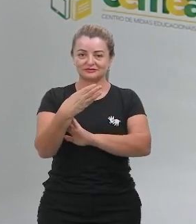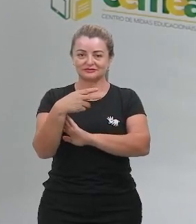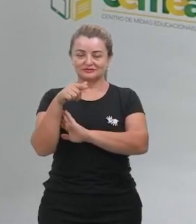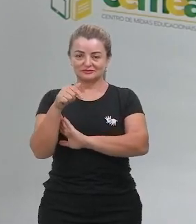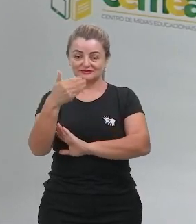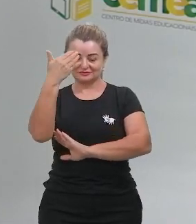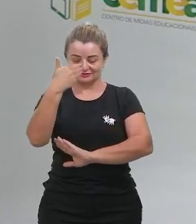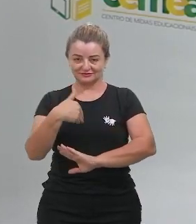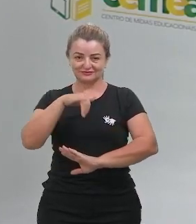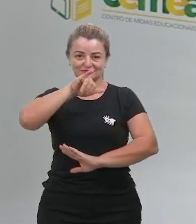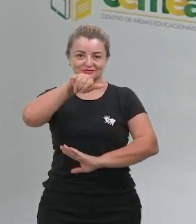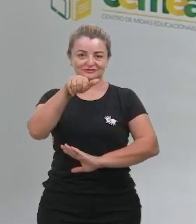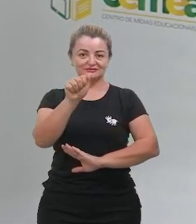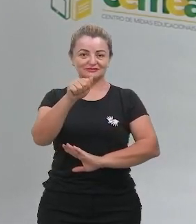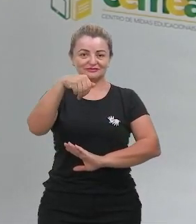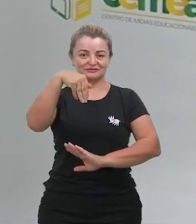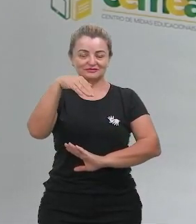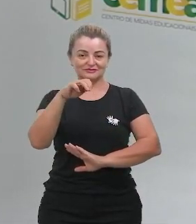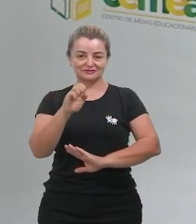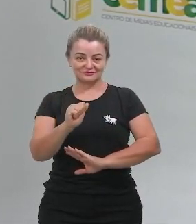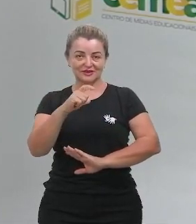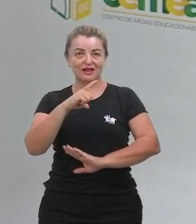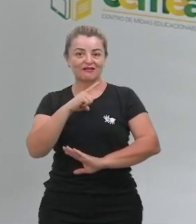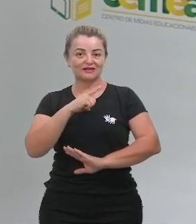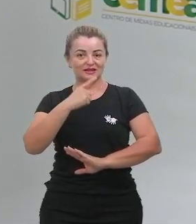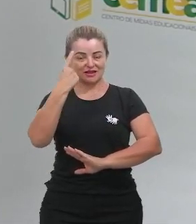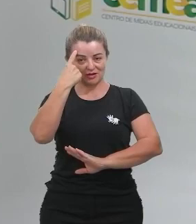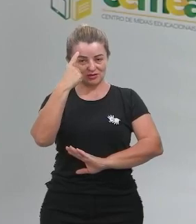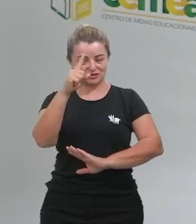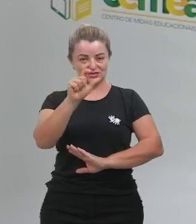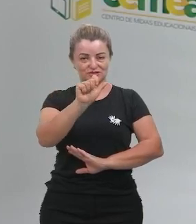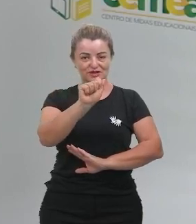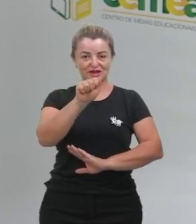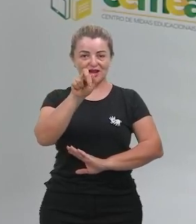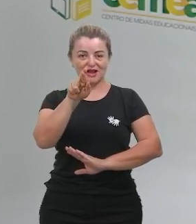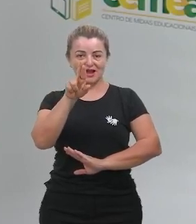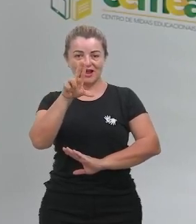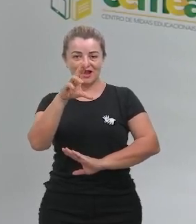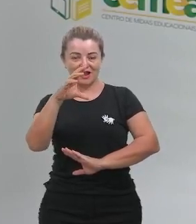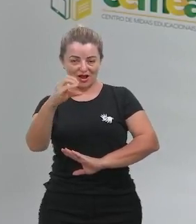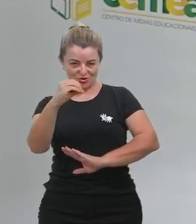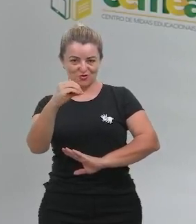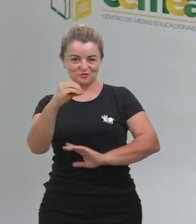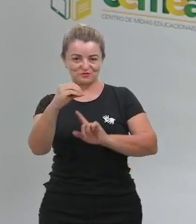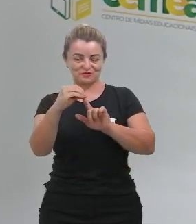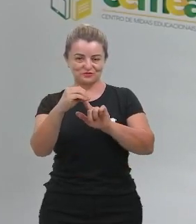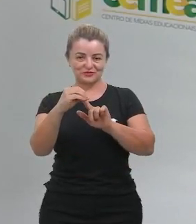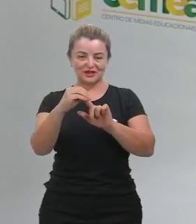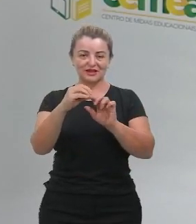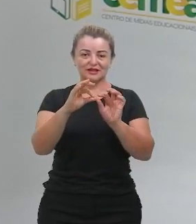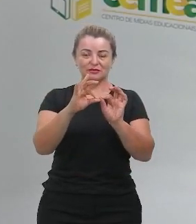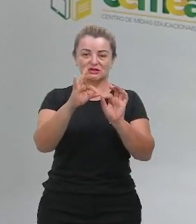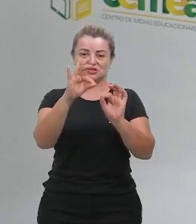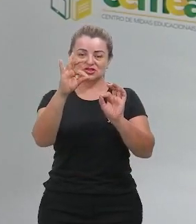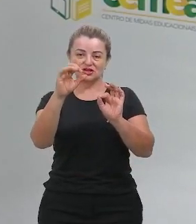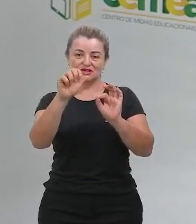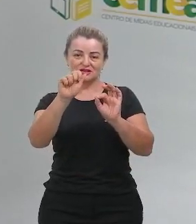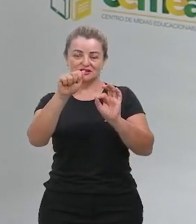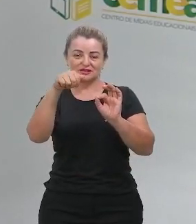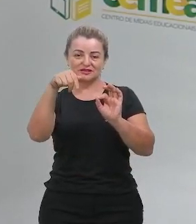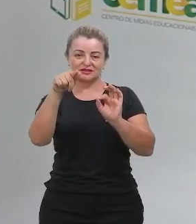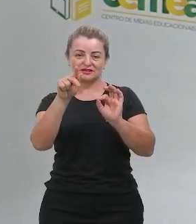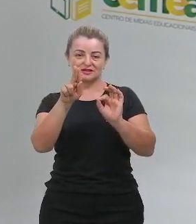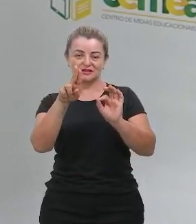Essa questão vai trazer para a gente a ideia de arco de circunferência, tá bom? Ela vai envolver também a ideia de ângulos, semelhança